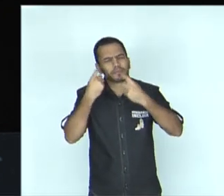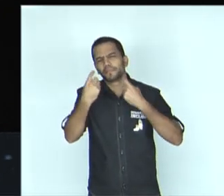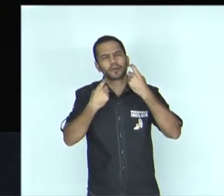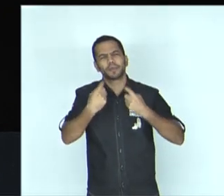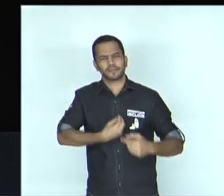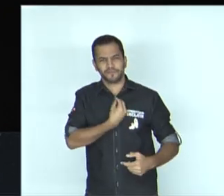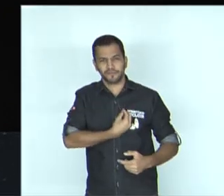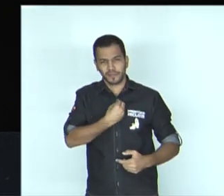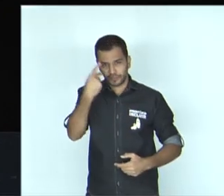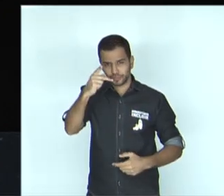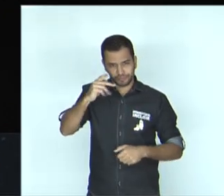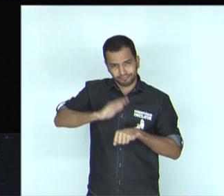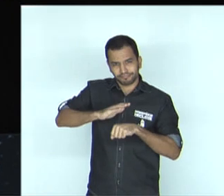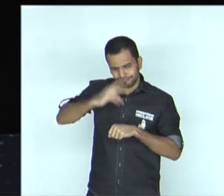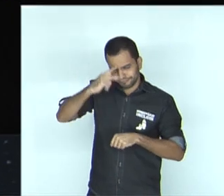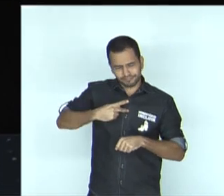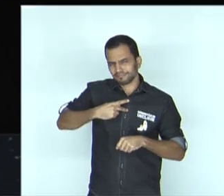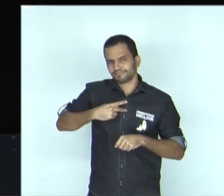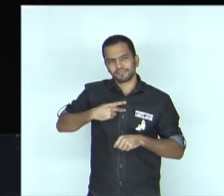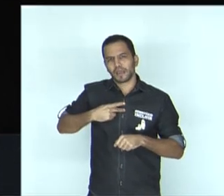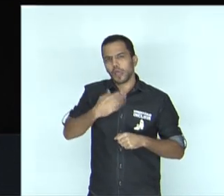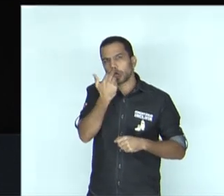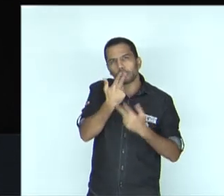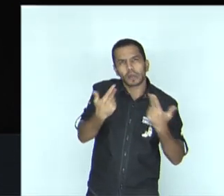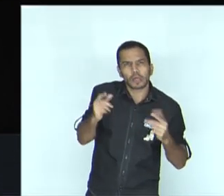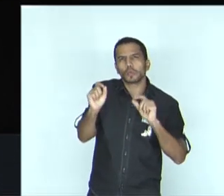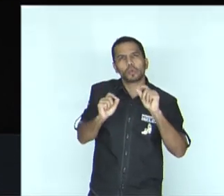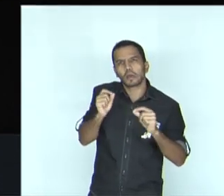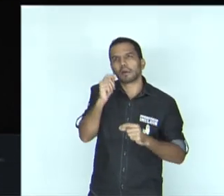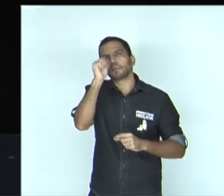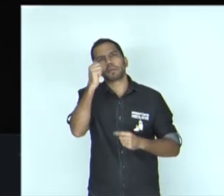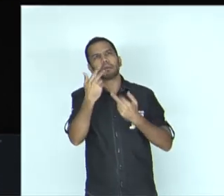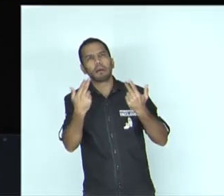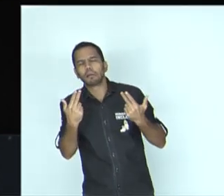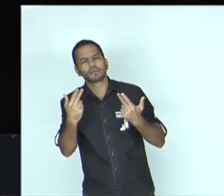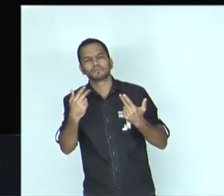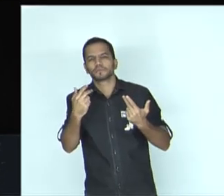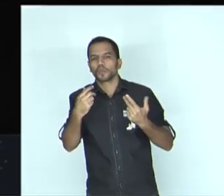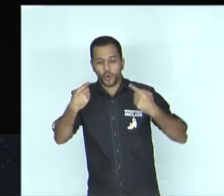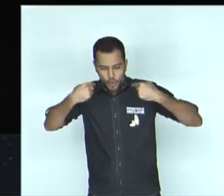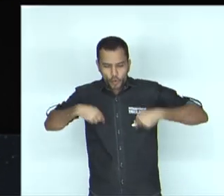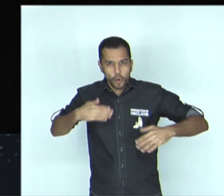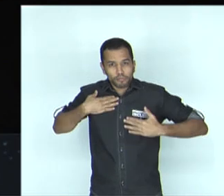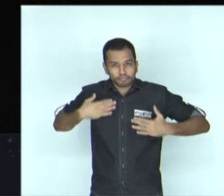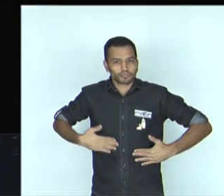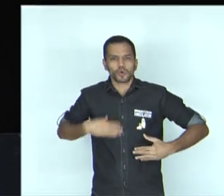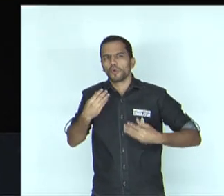própria vida, quanto ao que comer ou beber, nem com o próprio corpo, quanto ao que